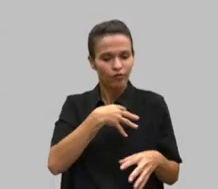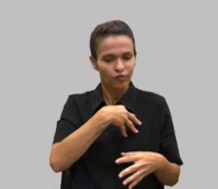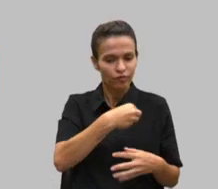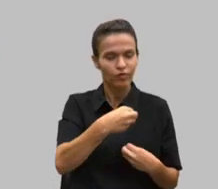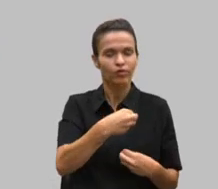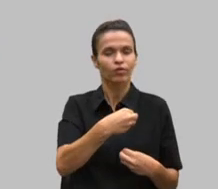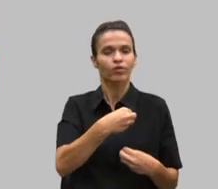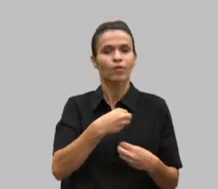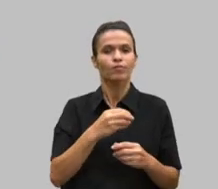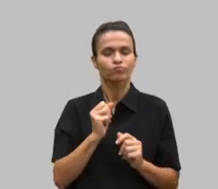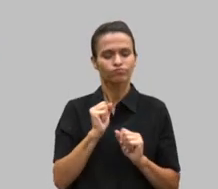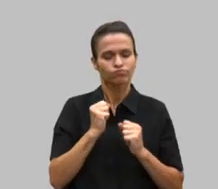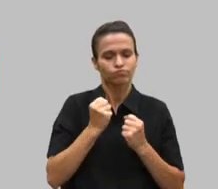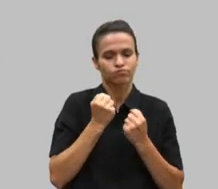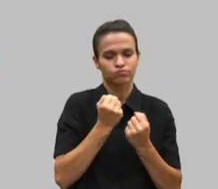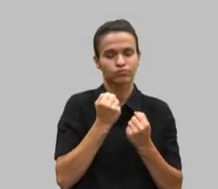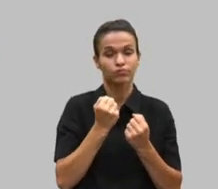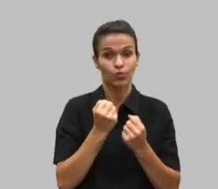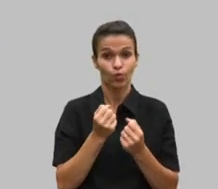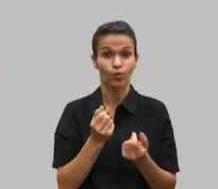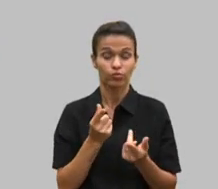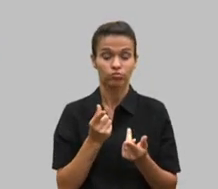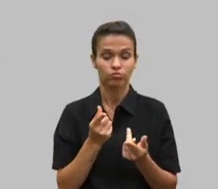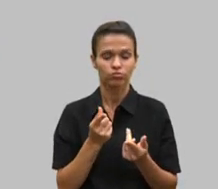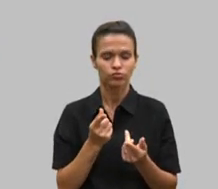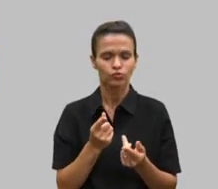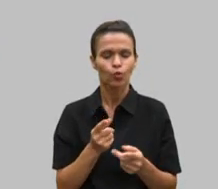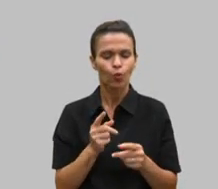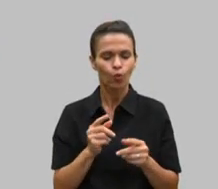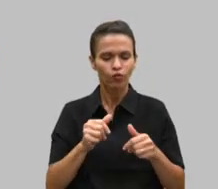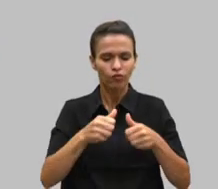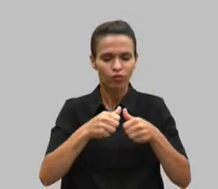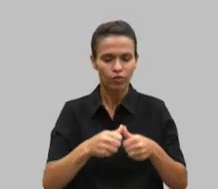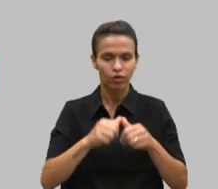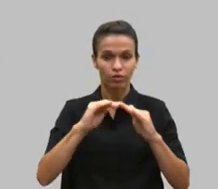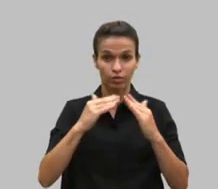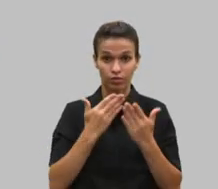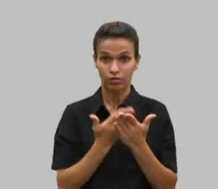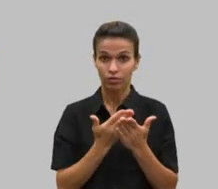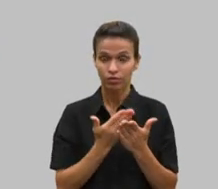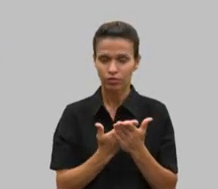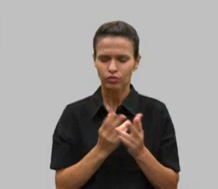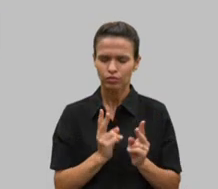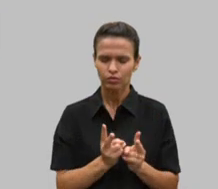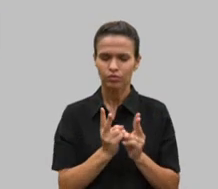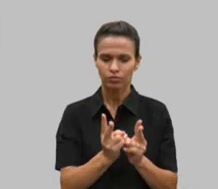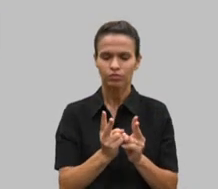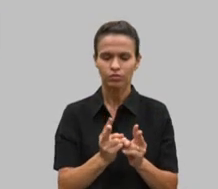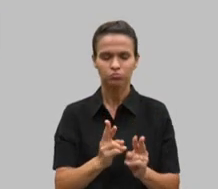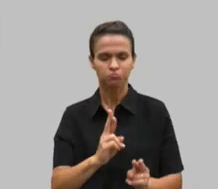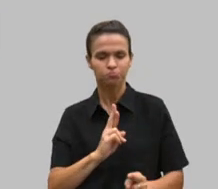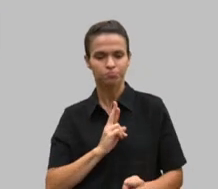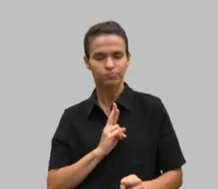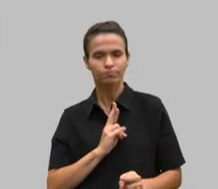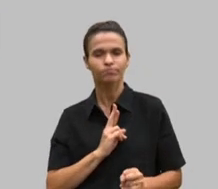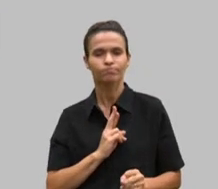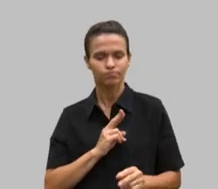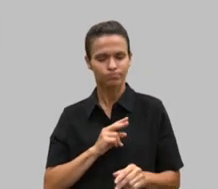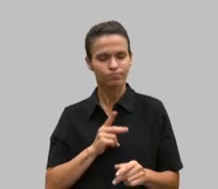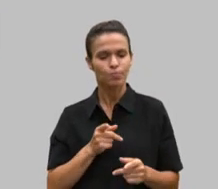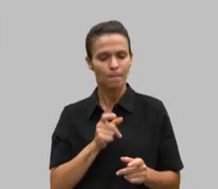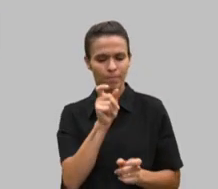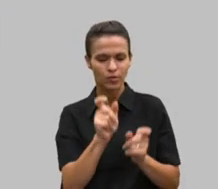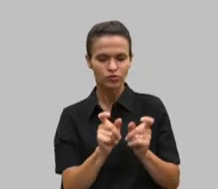para mantê-los nas escolas obtiveram como resposta Nações fortes prósperas